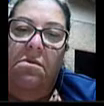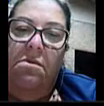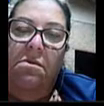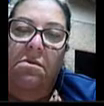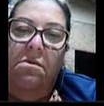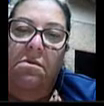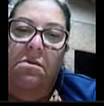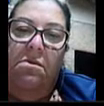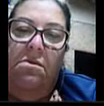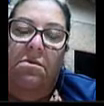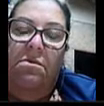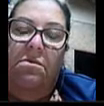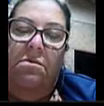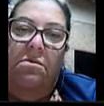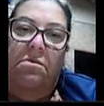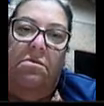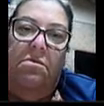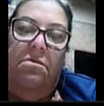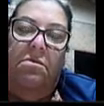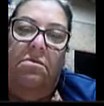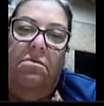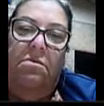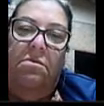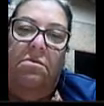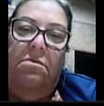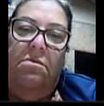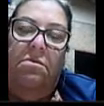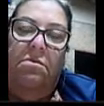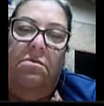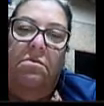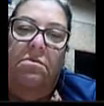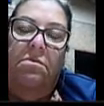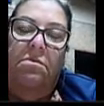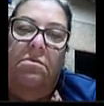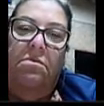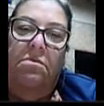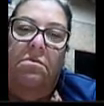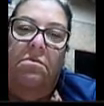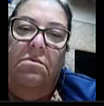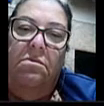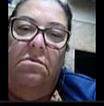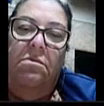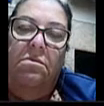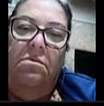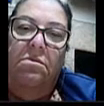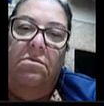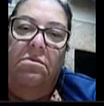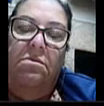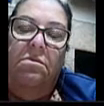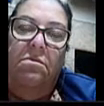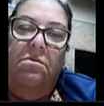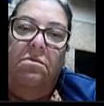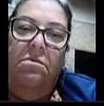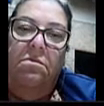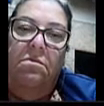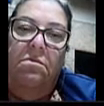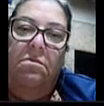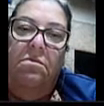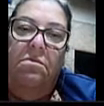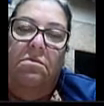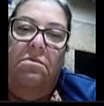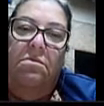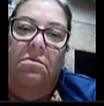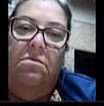dislexia, descalculia, né, um transtorno de aprendizagem, é que ele é inteligente. Então, essas crianças, elas têm o hábito de se